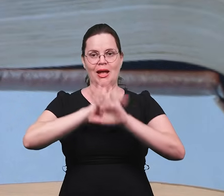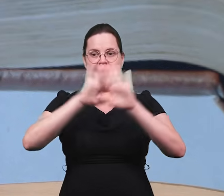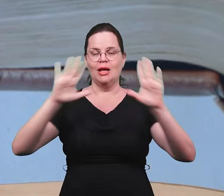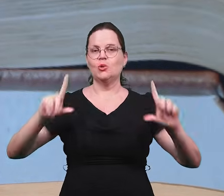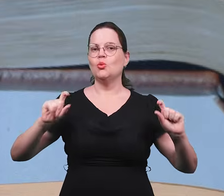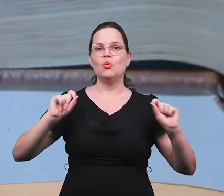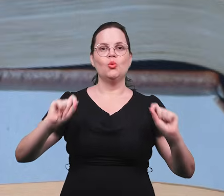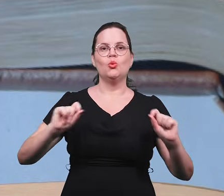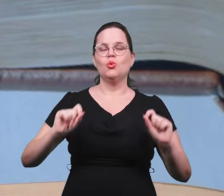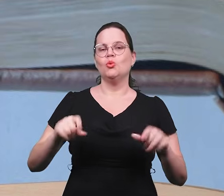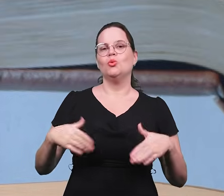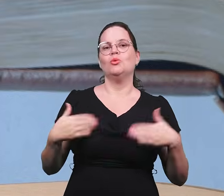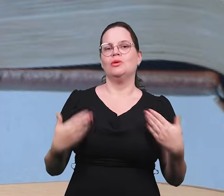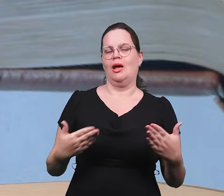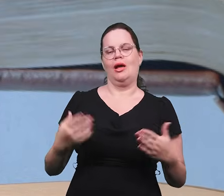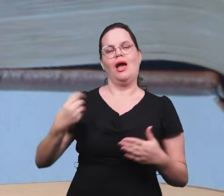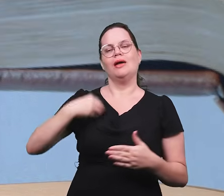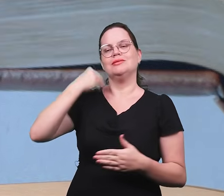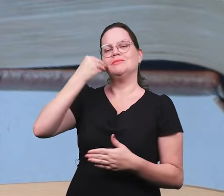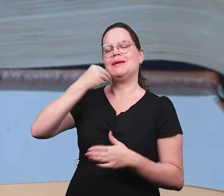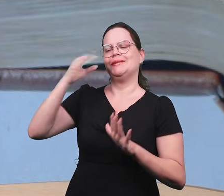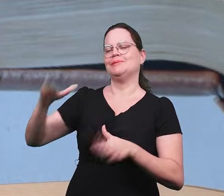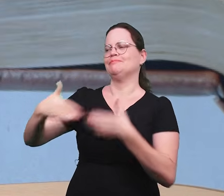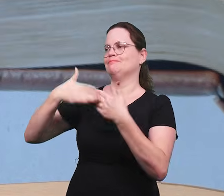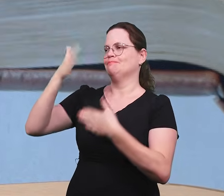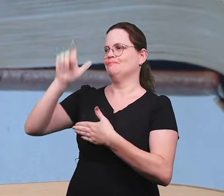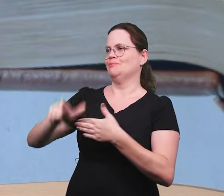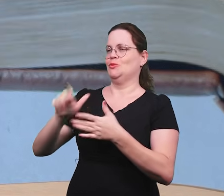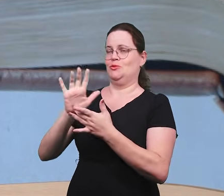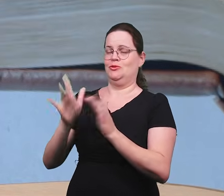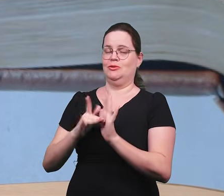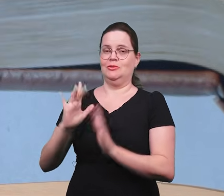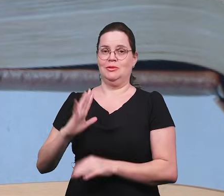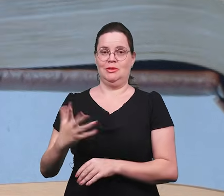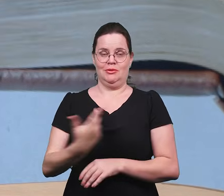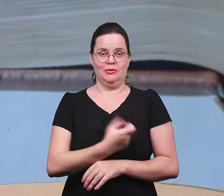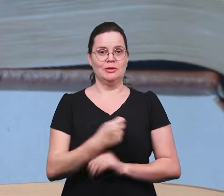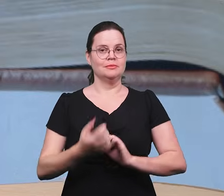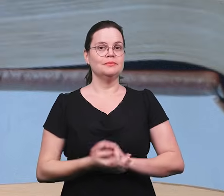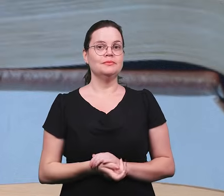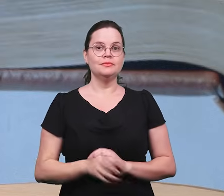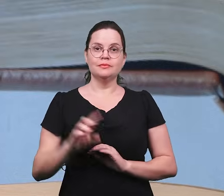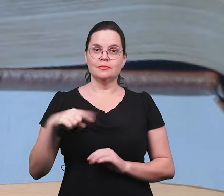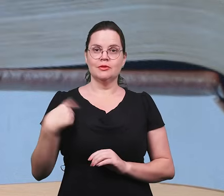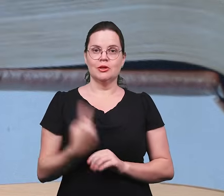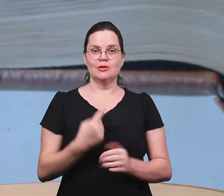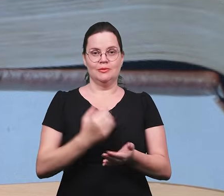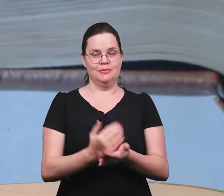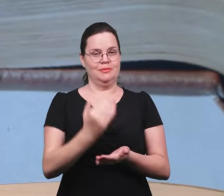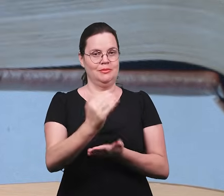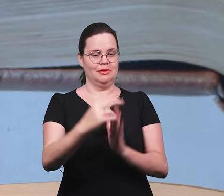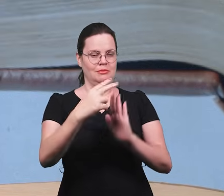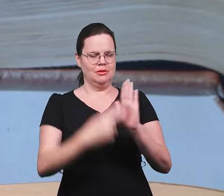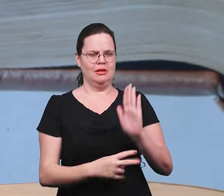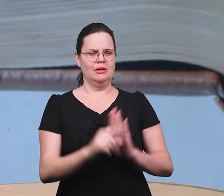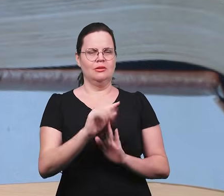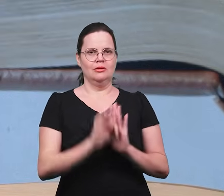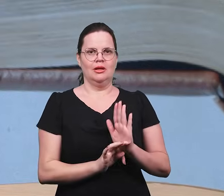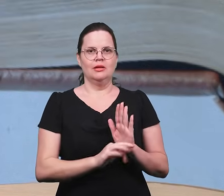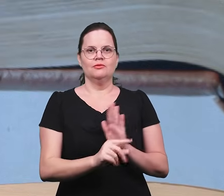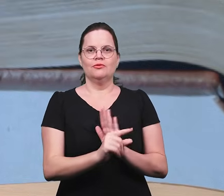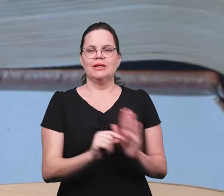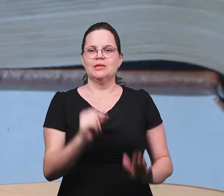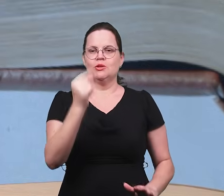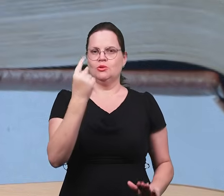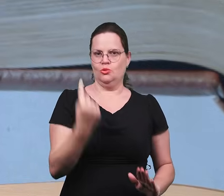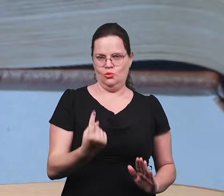o Salvador, com o Senhor Jesus. E nós vimos aqui, né, fizemos a leitura a partir do primeiro